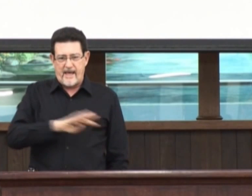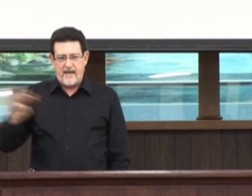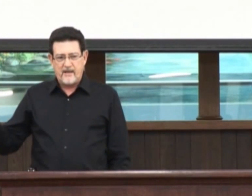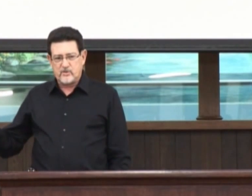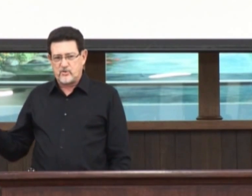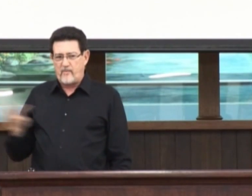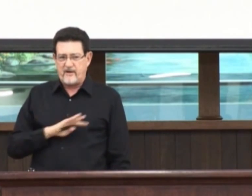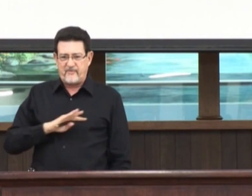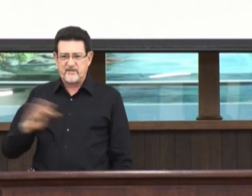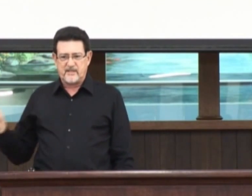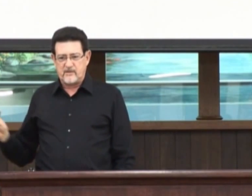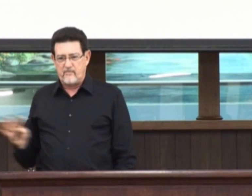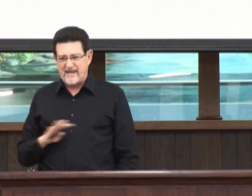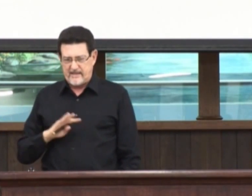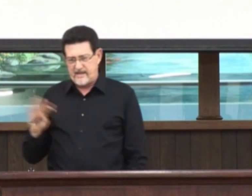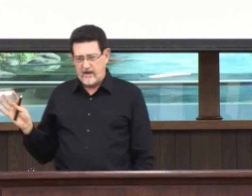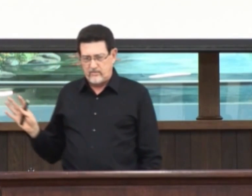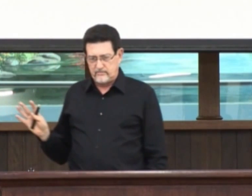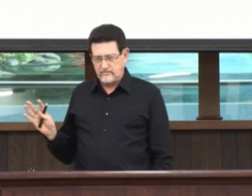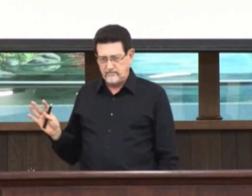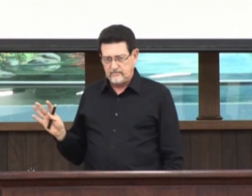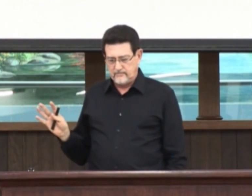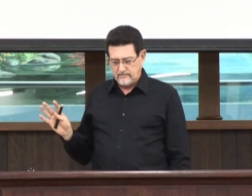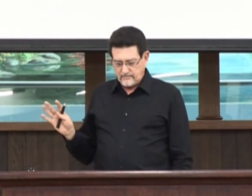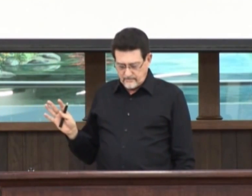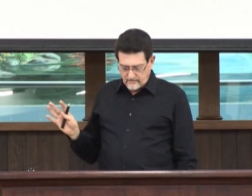Tudo é só manifestação material.